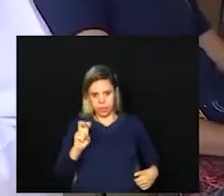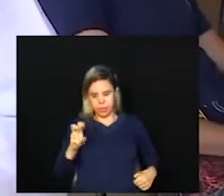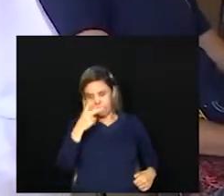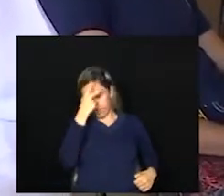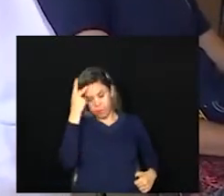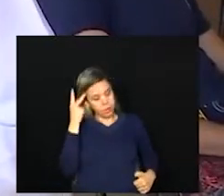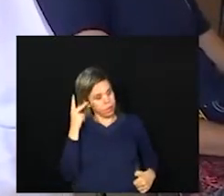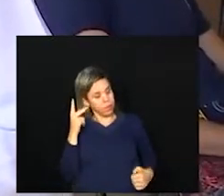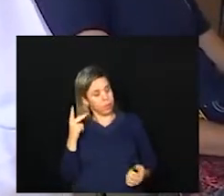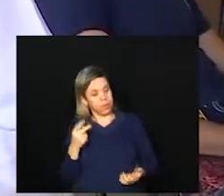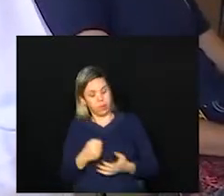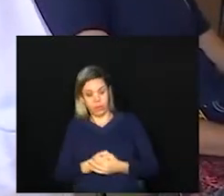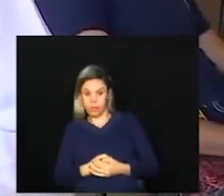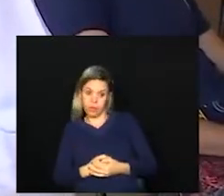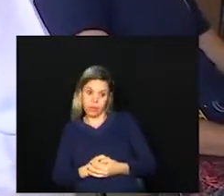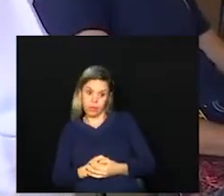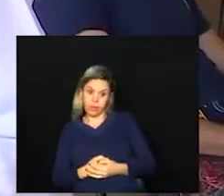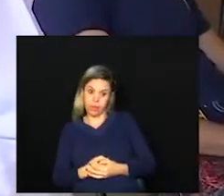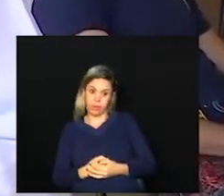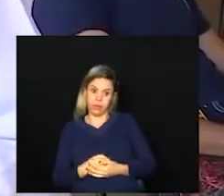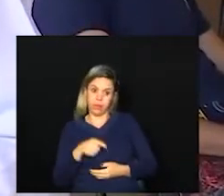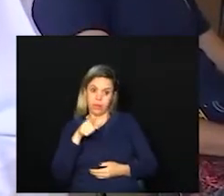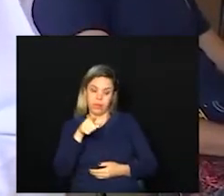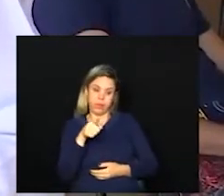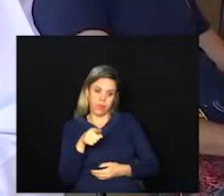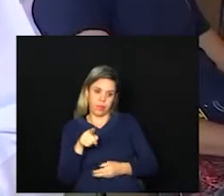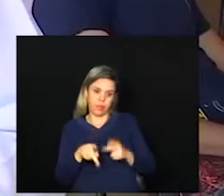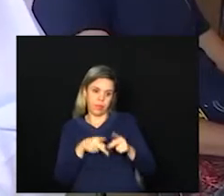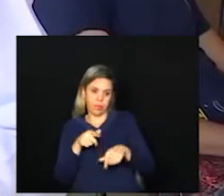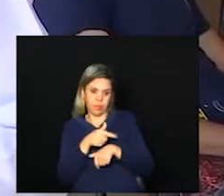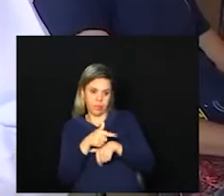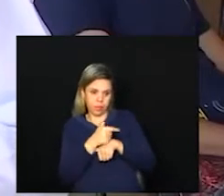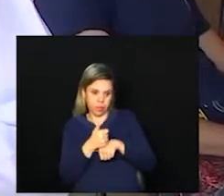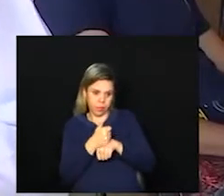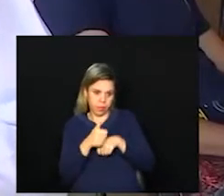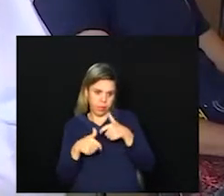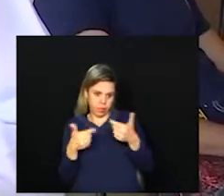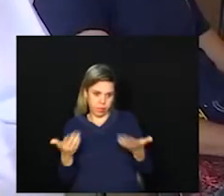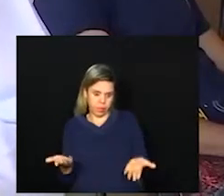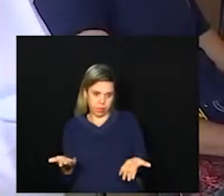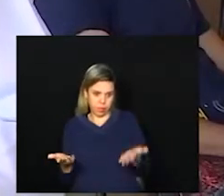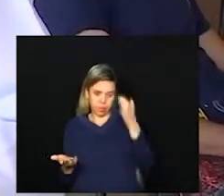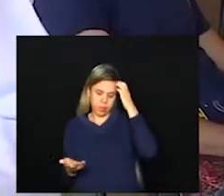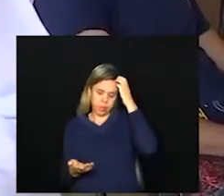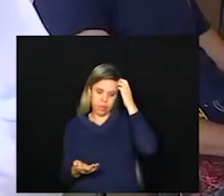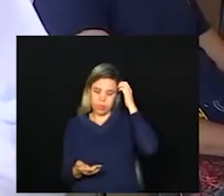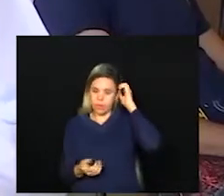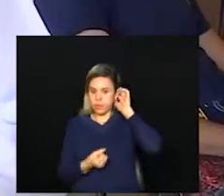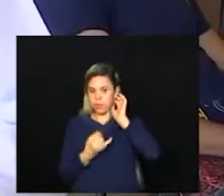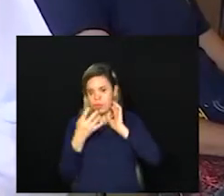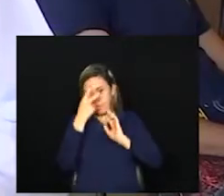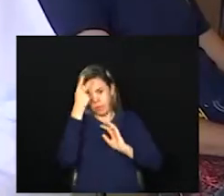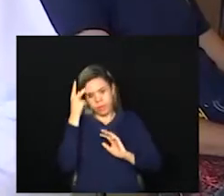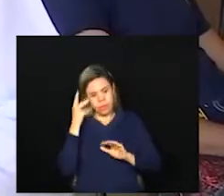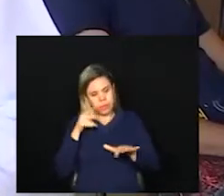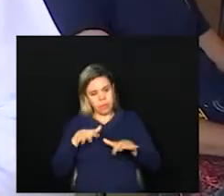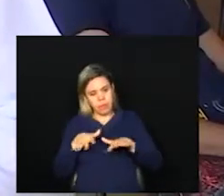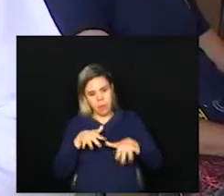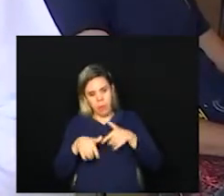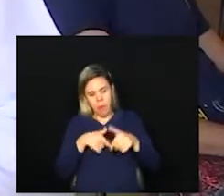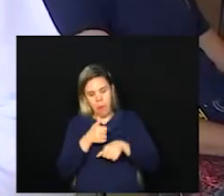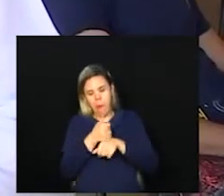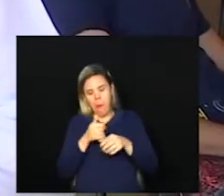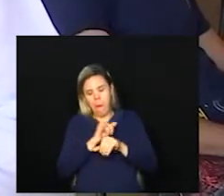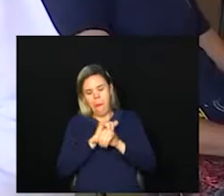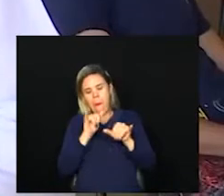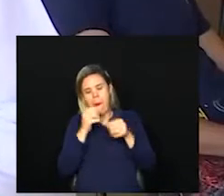pessoas. Exatamente. E o pessoal que está trabalhando aqui também, quantas pessoas estão mobilizadas nessa